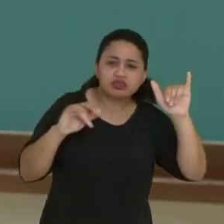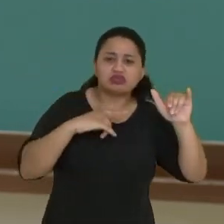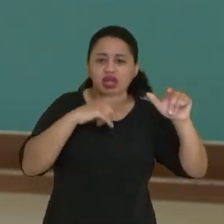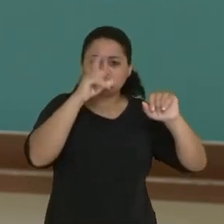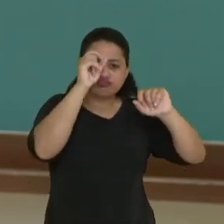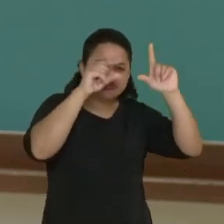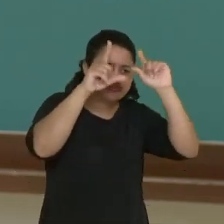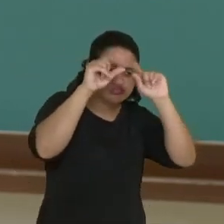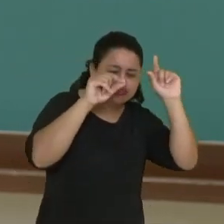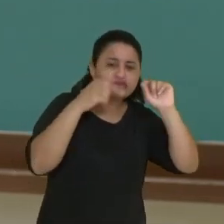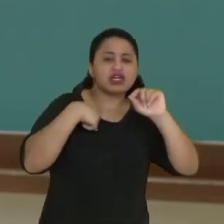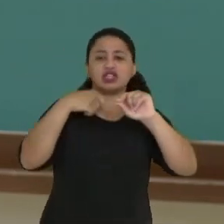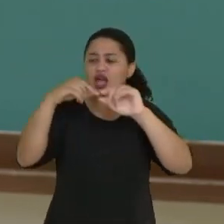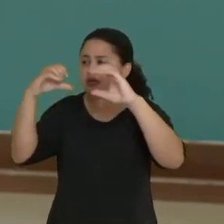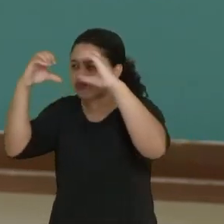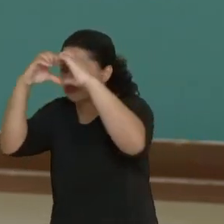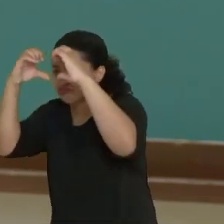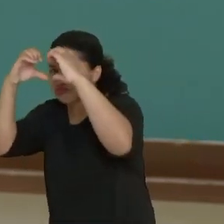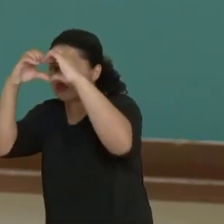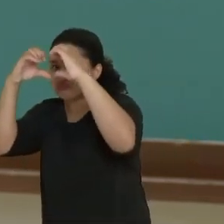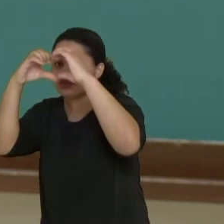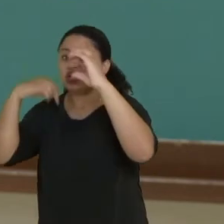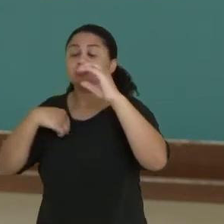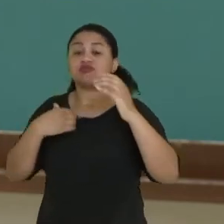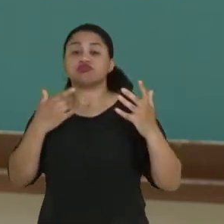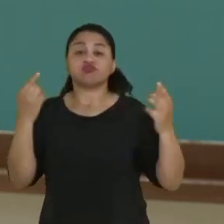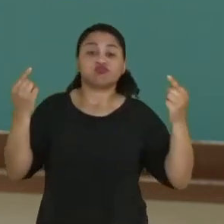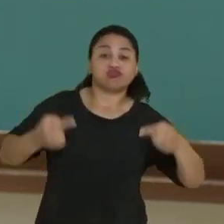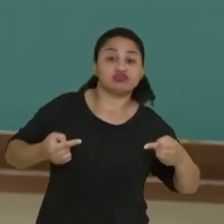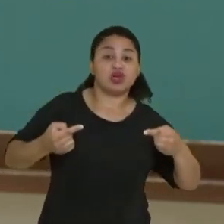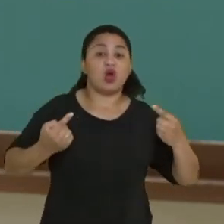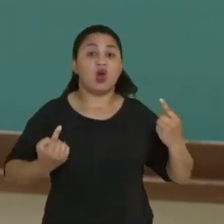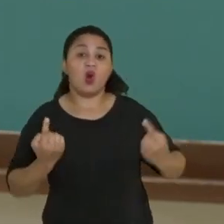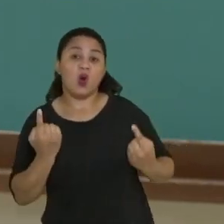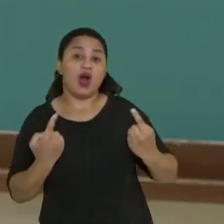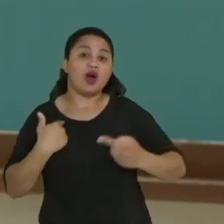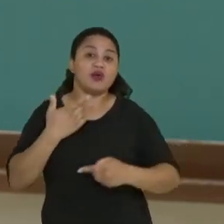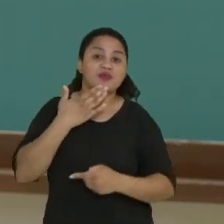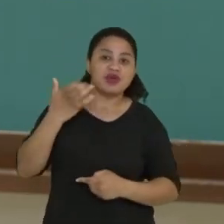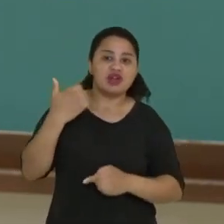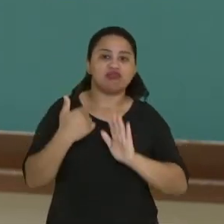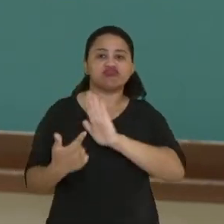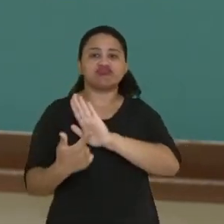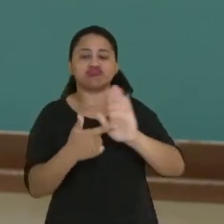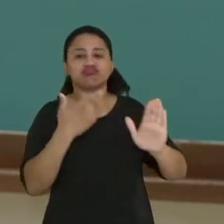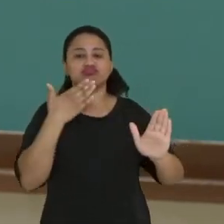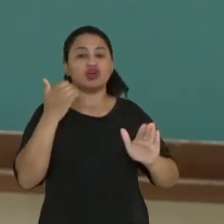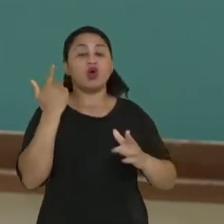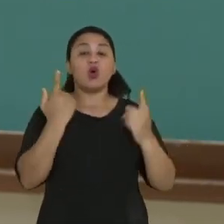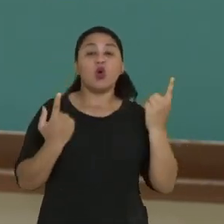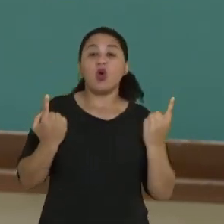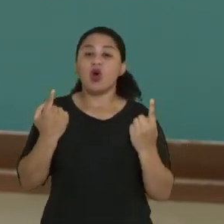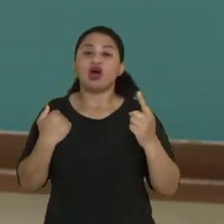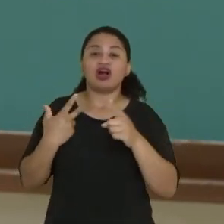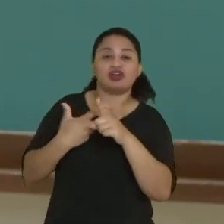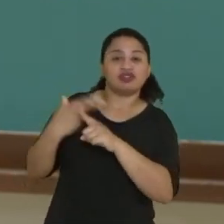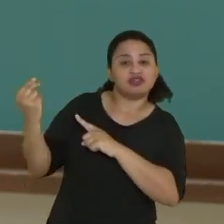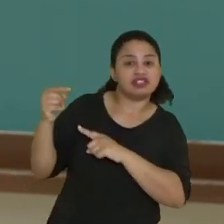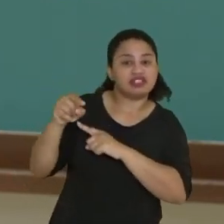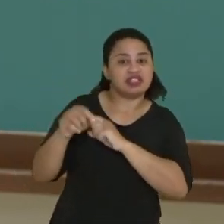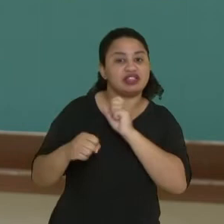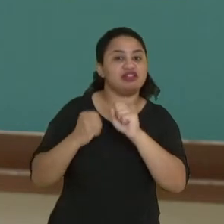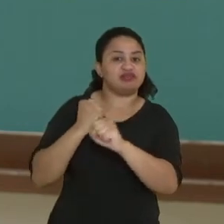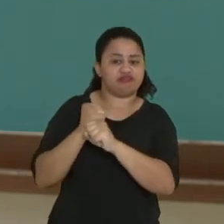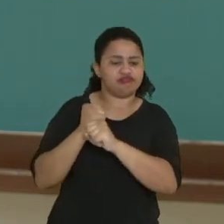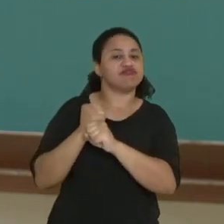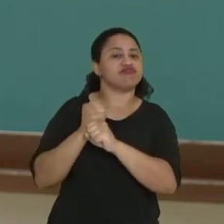boi garantido, então há uma disputa ali, né, em quem vai melhor, quem se sai melhor naquele evento, certo? Muito legal.